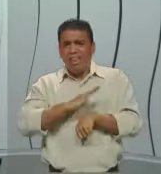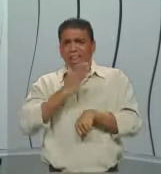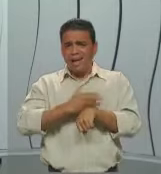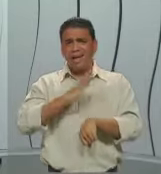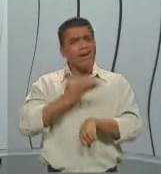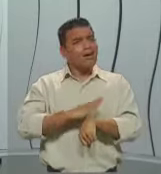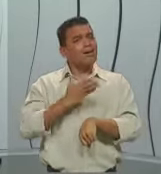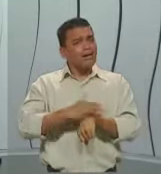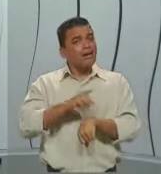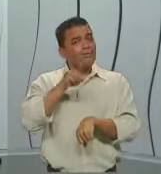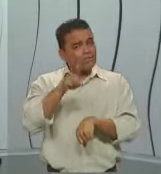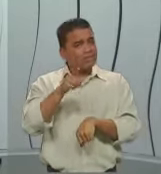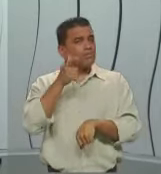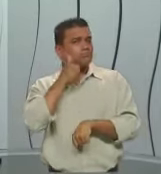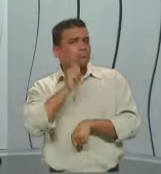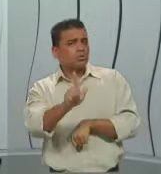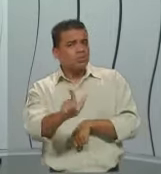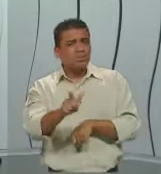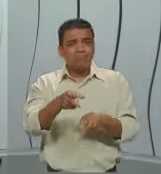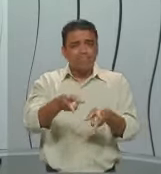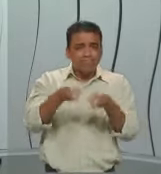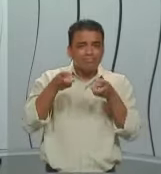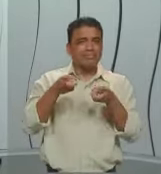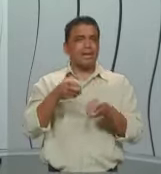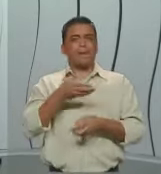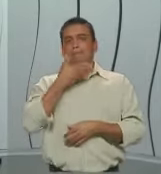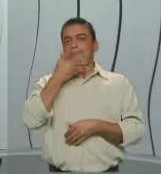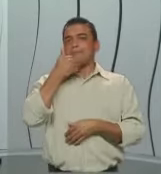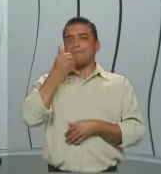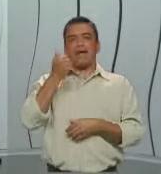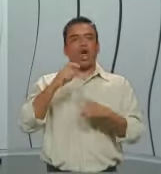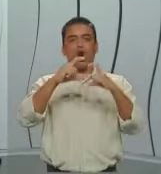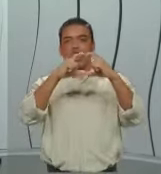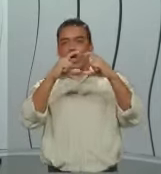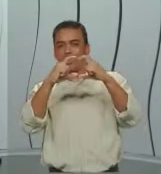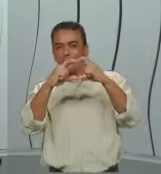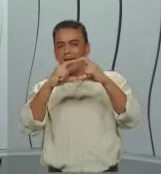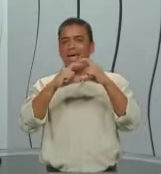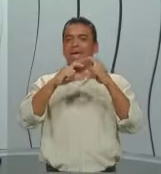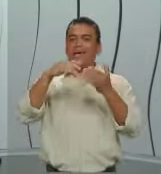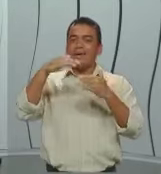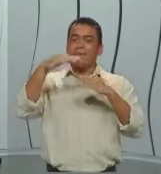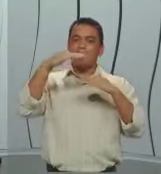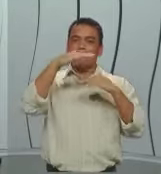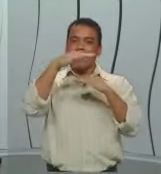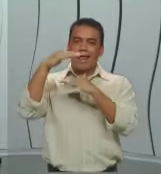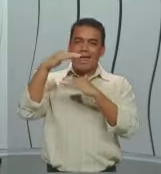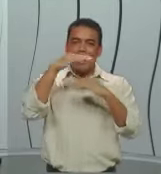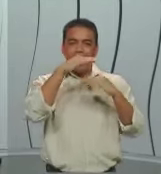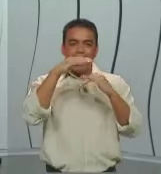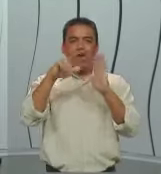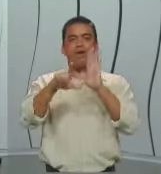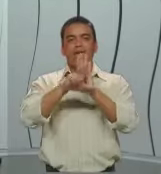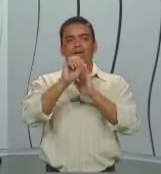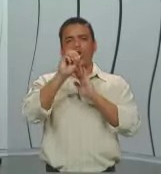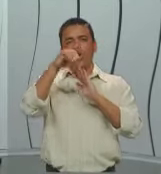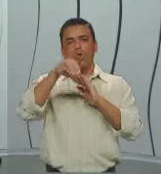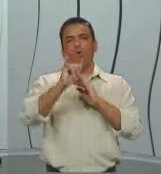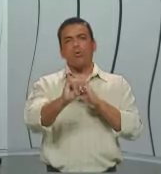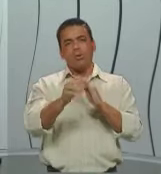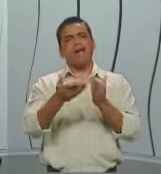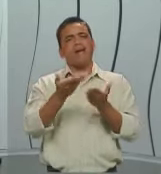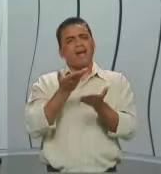parte, mais vocês vão pegar o jeito de trabalhar com essas expressões do série, do paralelo, lei de Ohm. A gente vai fazer